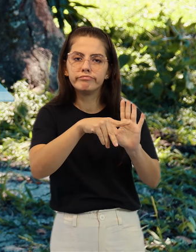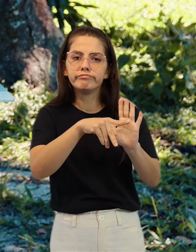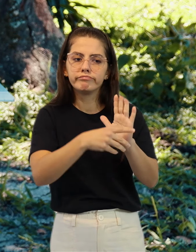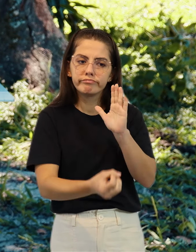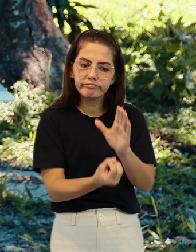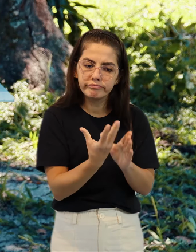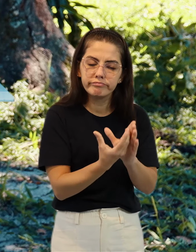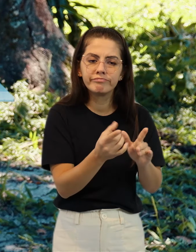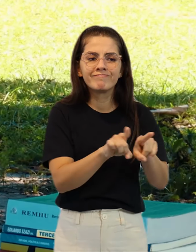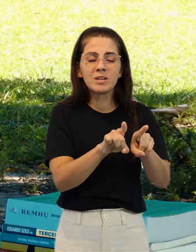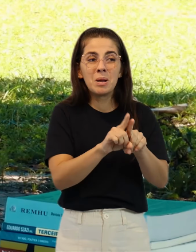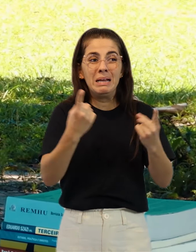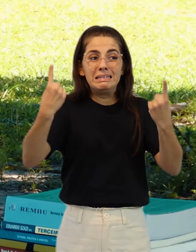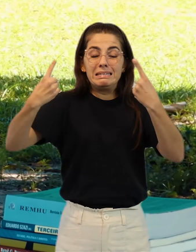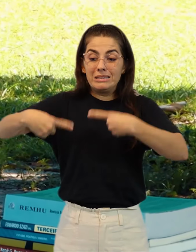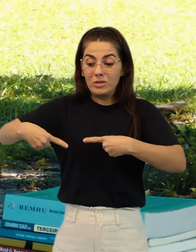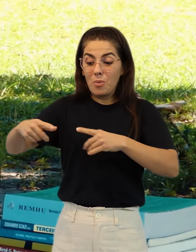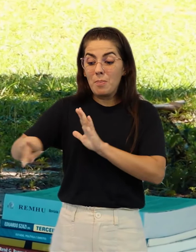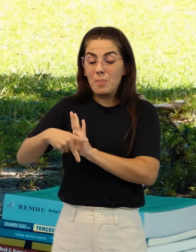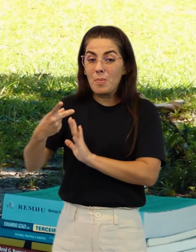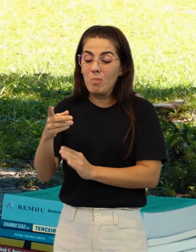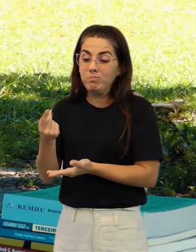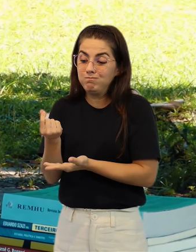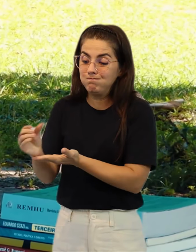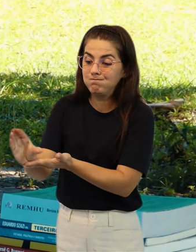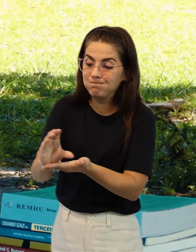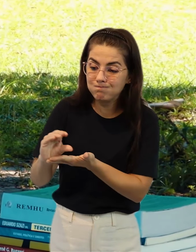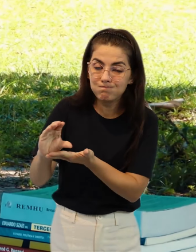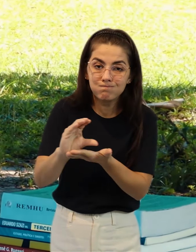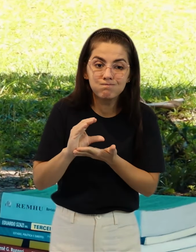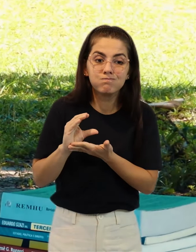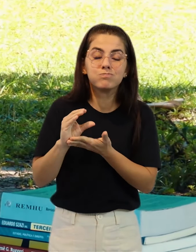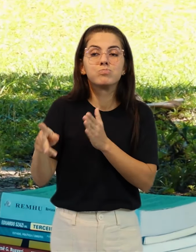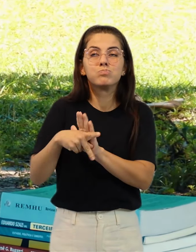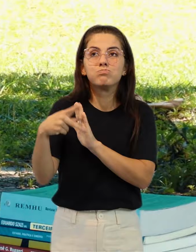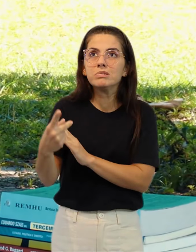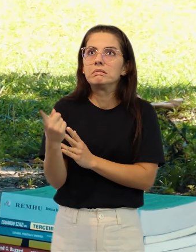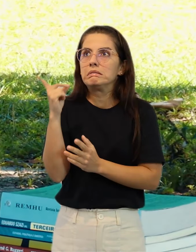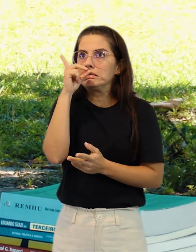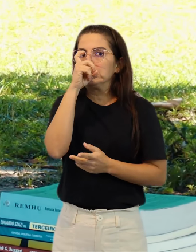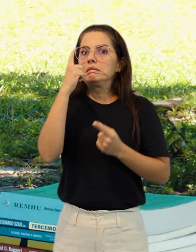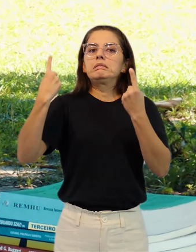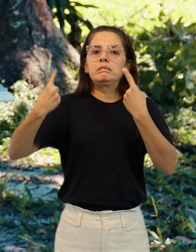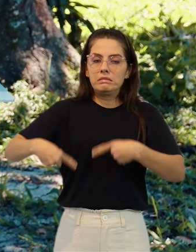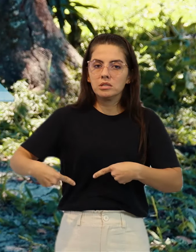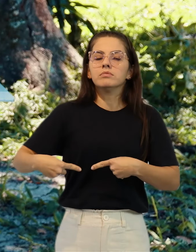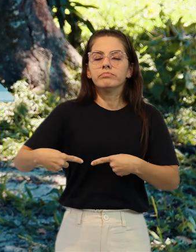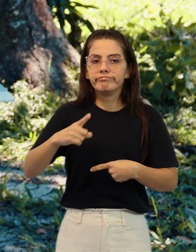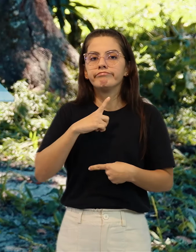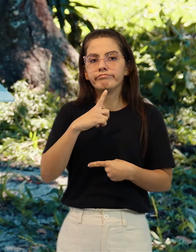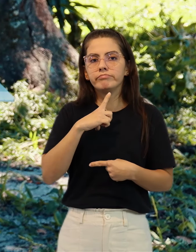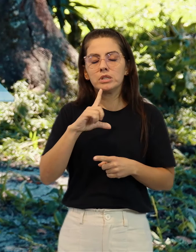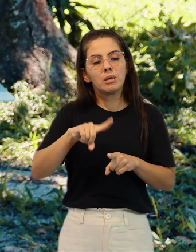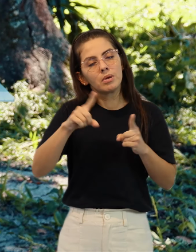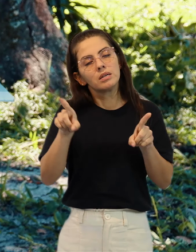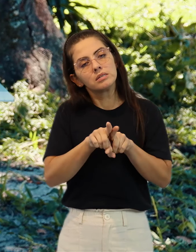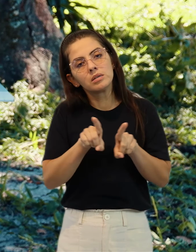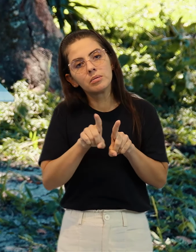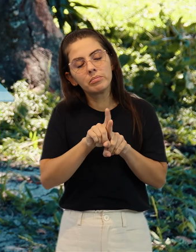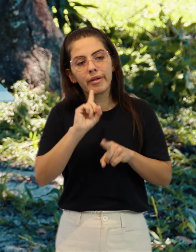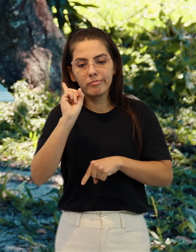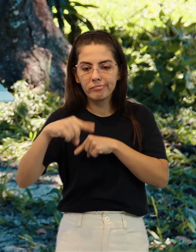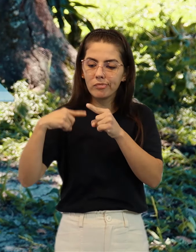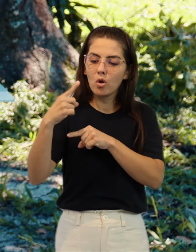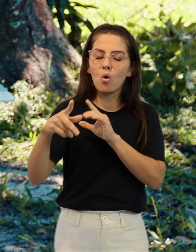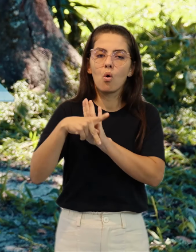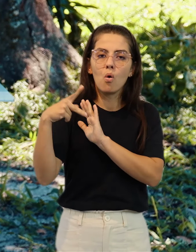também tem o desafio financeiro. Então, buscar projetos, buscar recursos, continua sendo um grande desafio. Mas também é superado